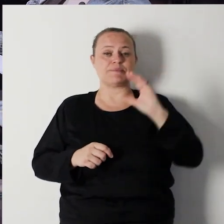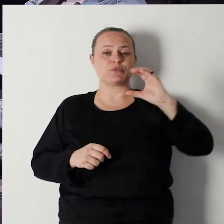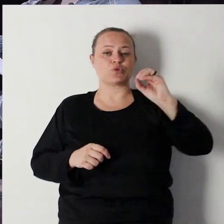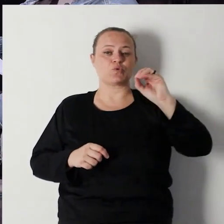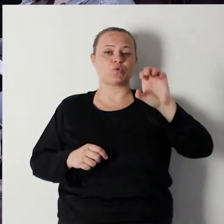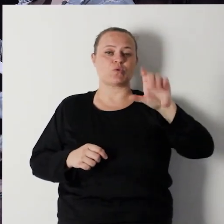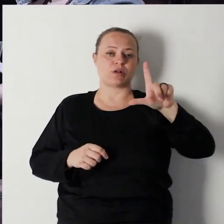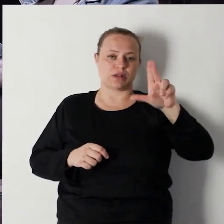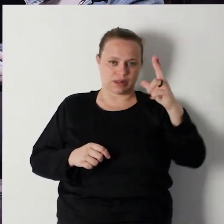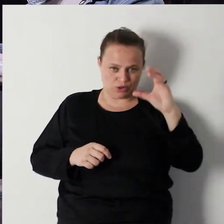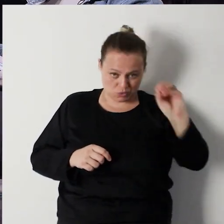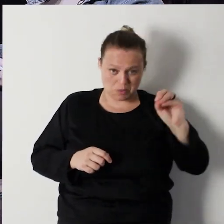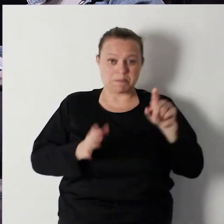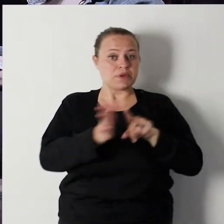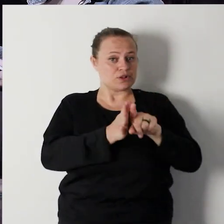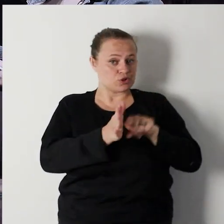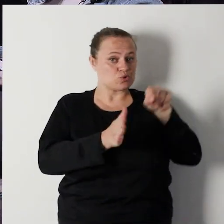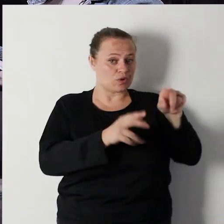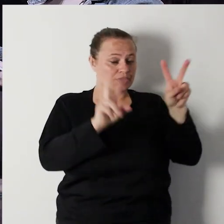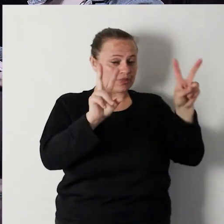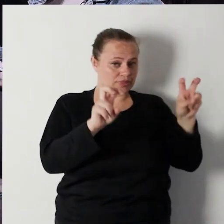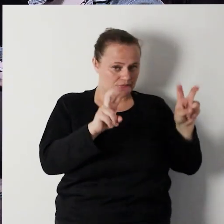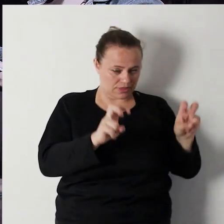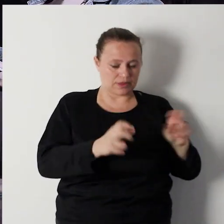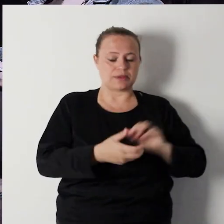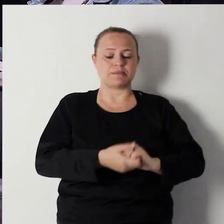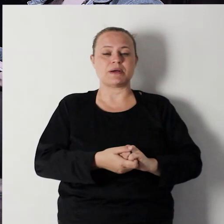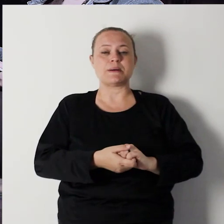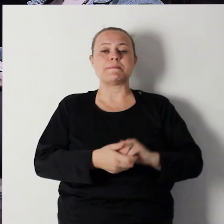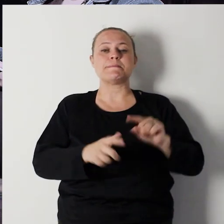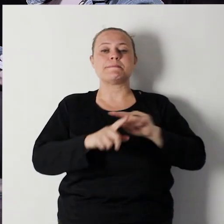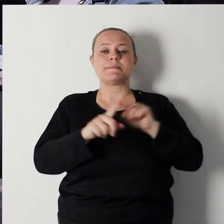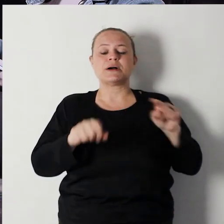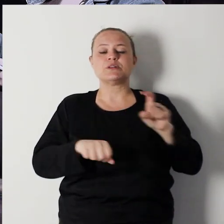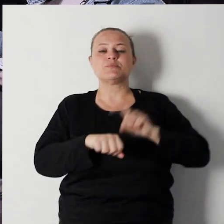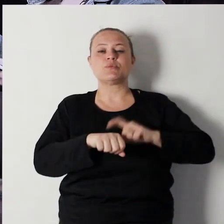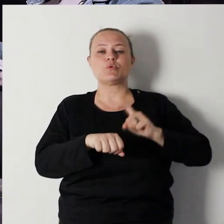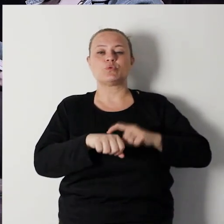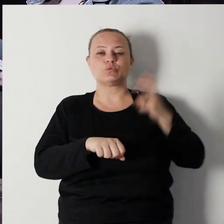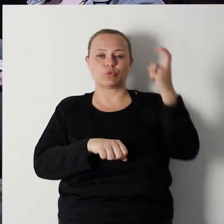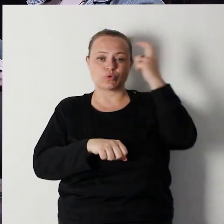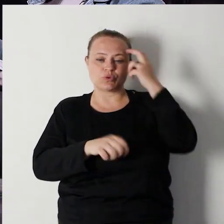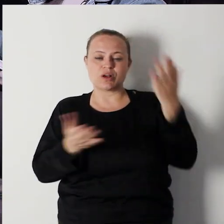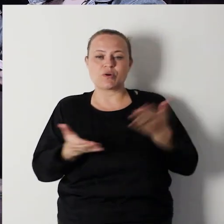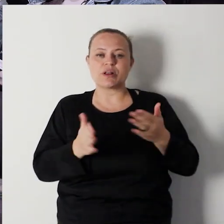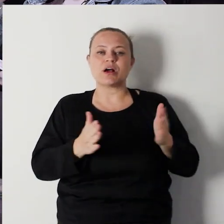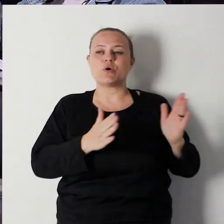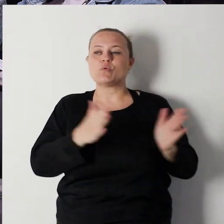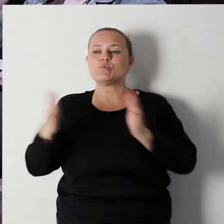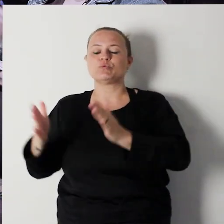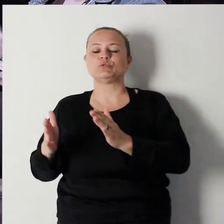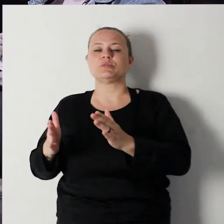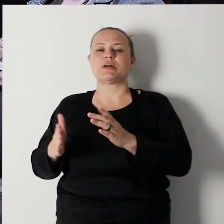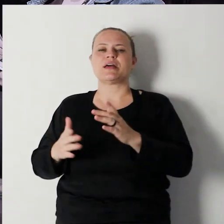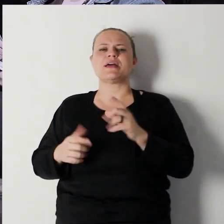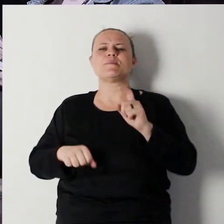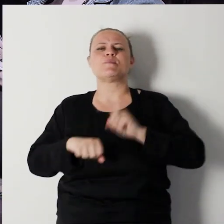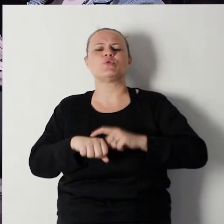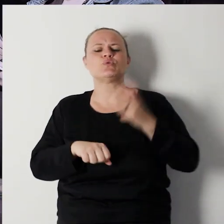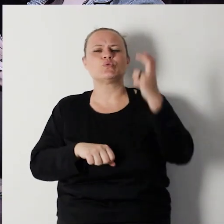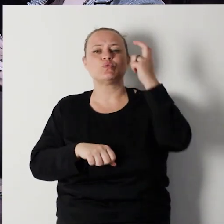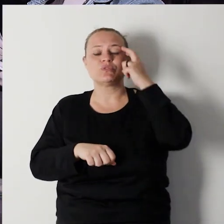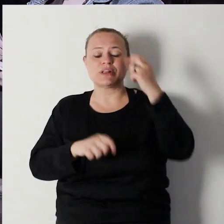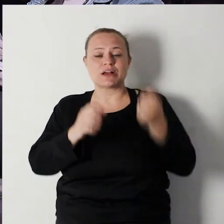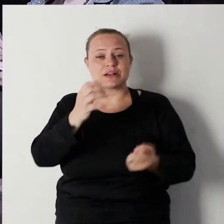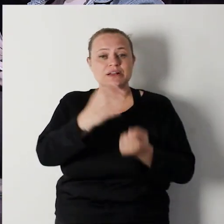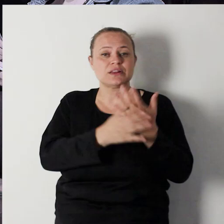Marina. A Marina, né, que fez Marina uma pesquisa... Coelho, Marina Coelho, que fez uma pesquisa sobre isso. E o Pontos de Cultura, para a gente entrar no Sistema Nacional, agora